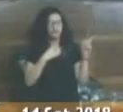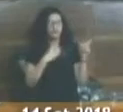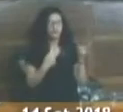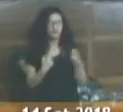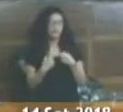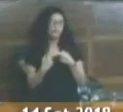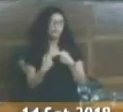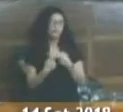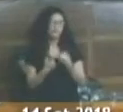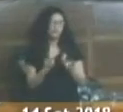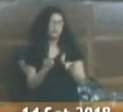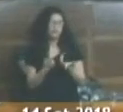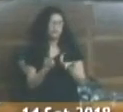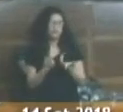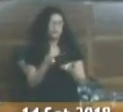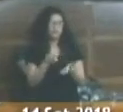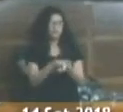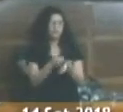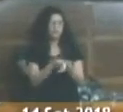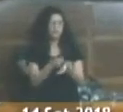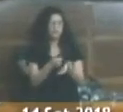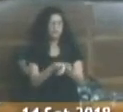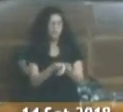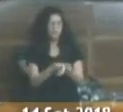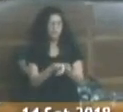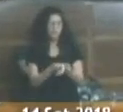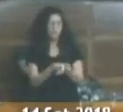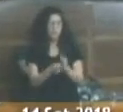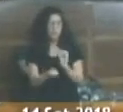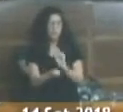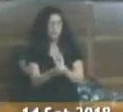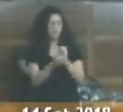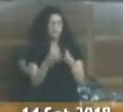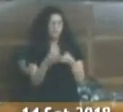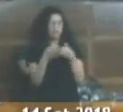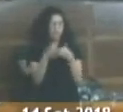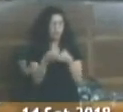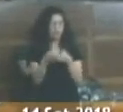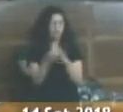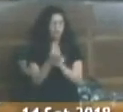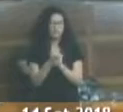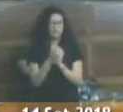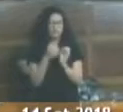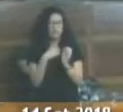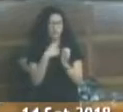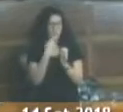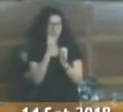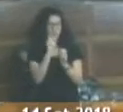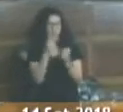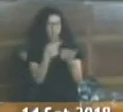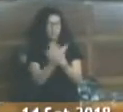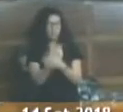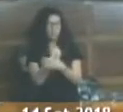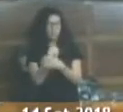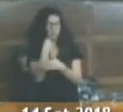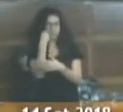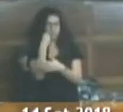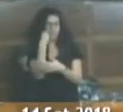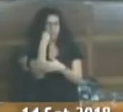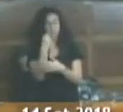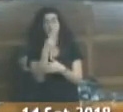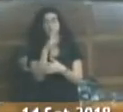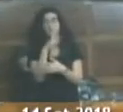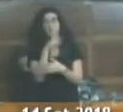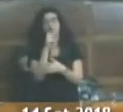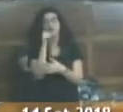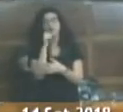porque a ISEC Tamoios multa, apreende barco. Eu vou contar até uma história aqui bem rápida aqui do rapaz que mora